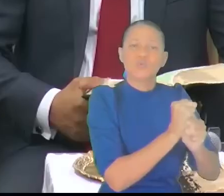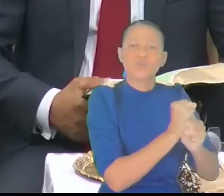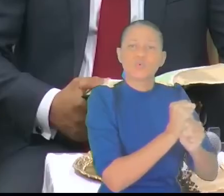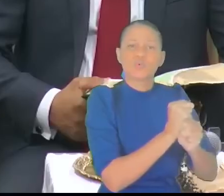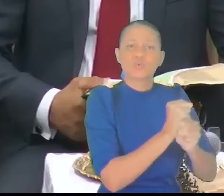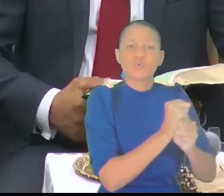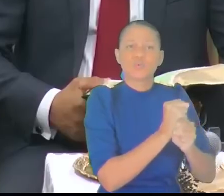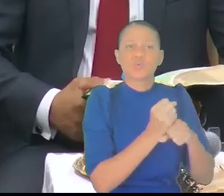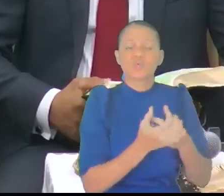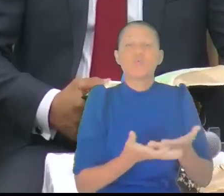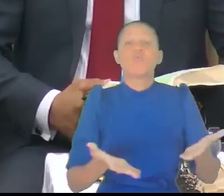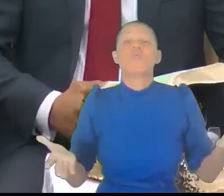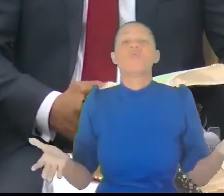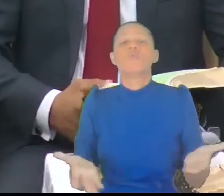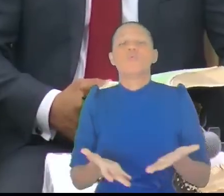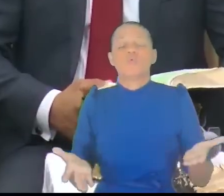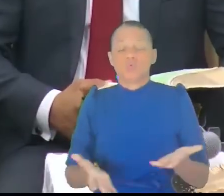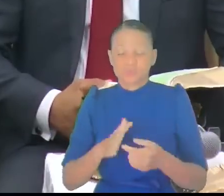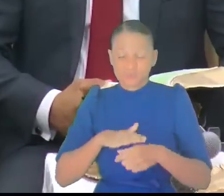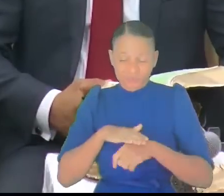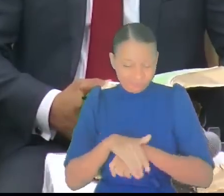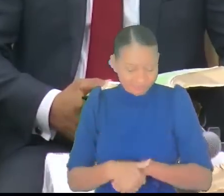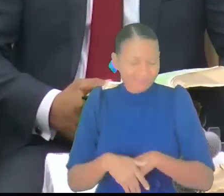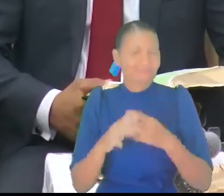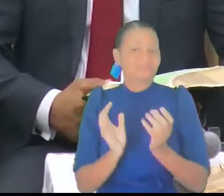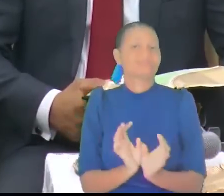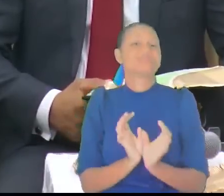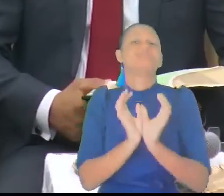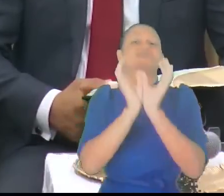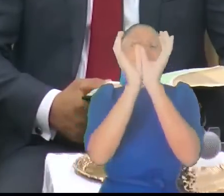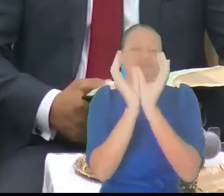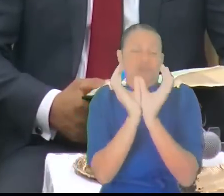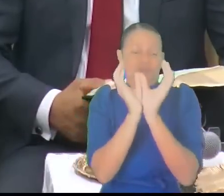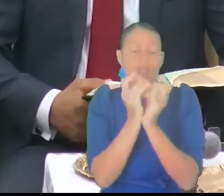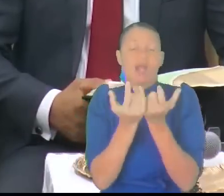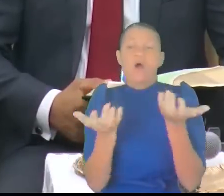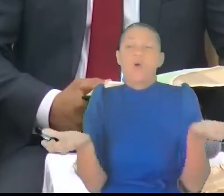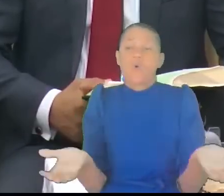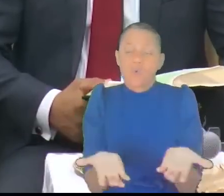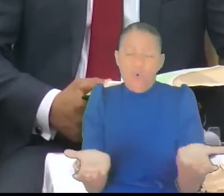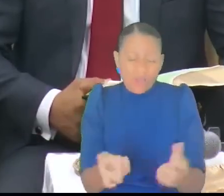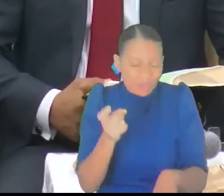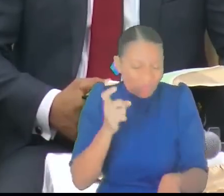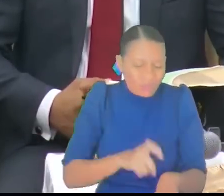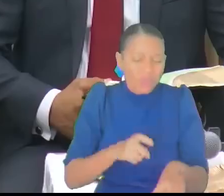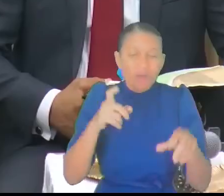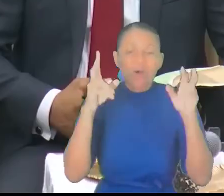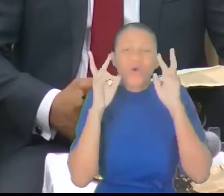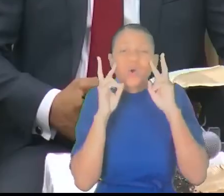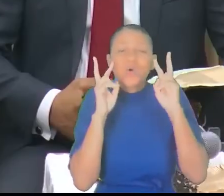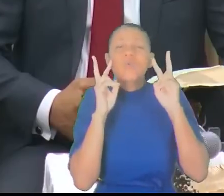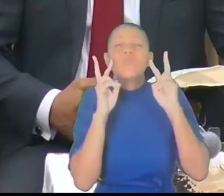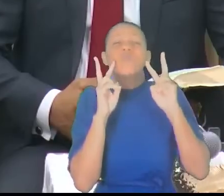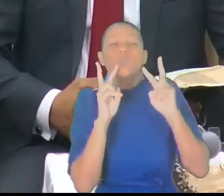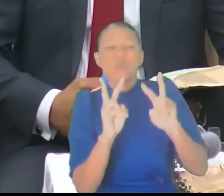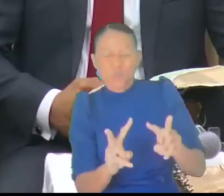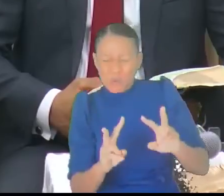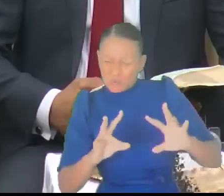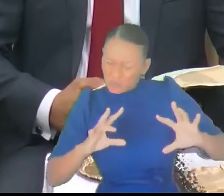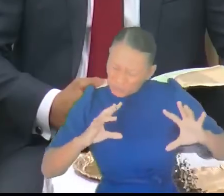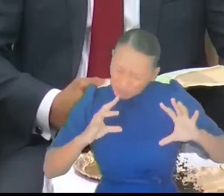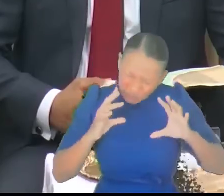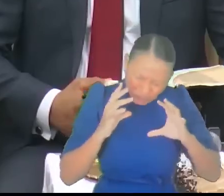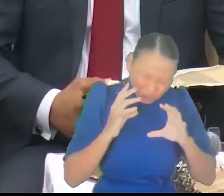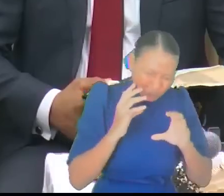Aleluia. Hoje é noite de Santa Ceia. Hoje é noite de olhar qual o resquício de treva